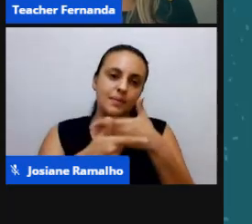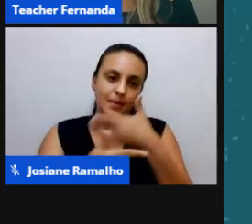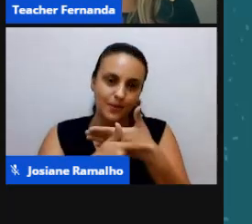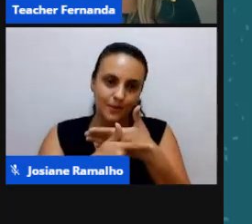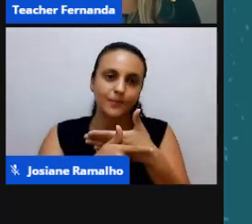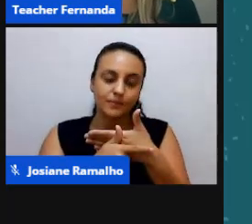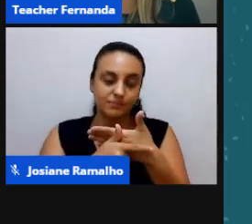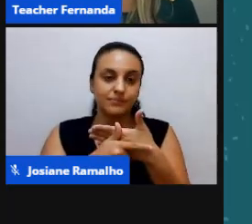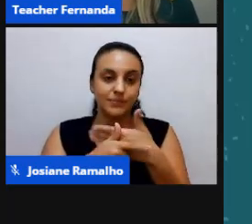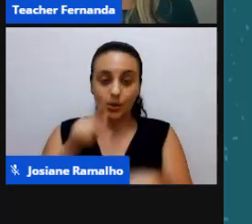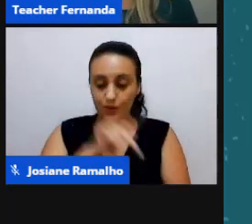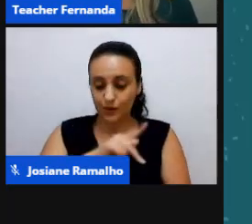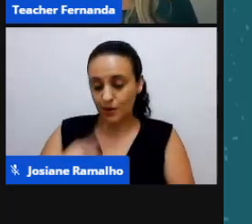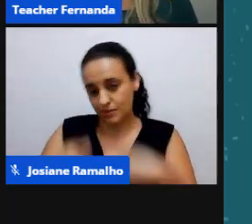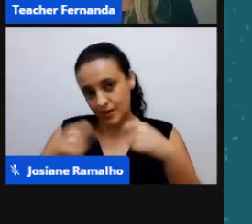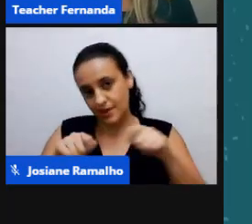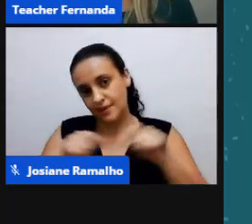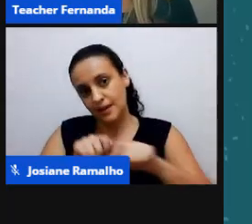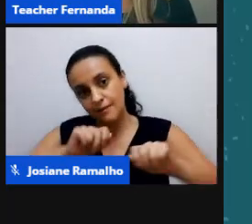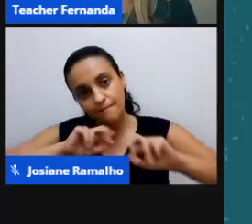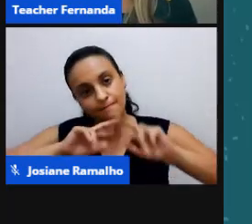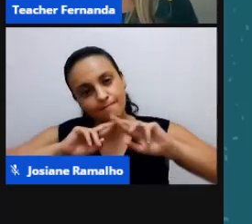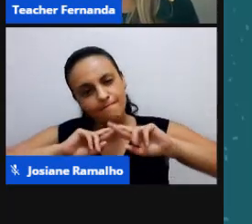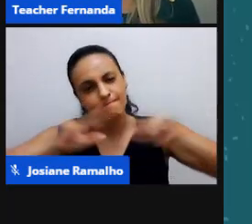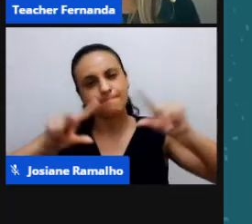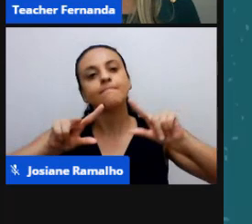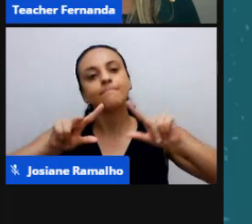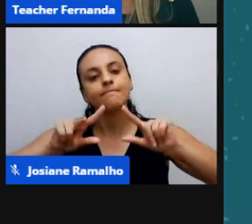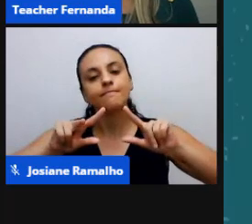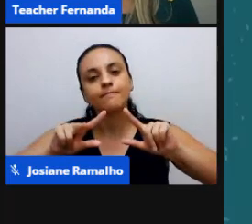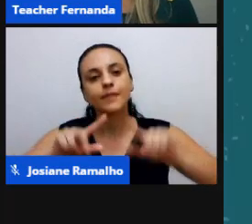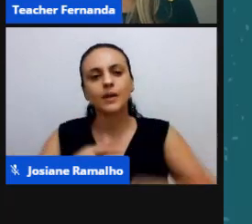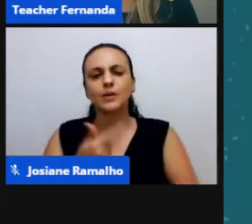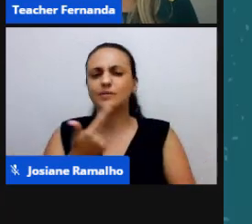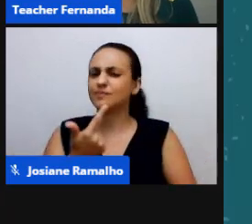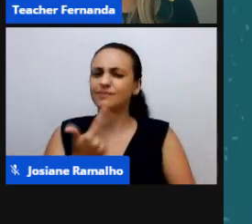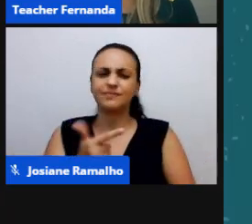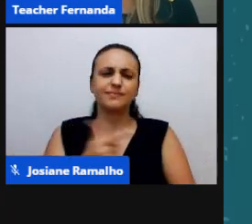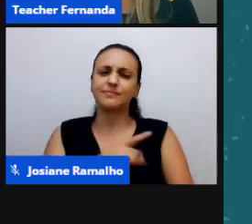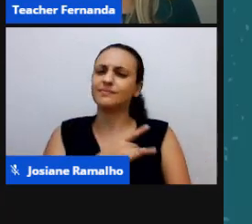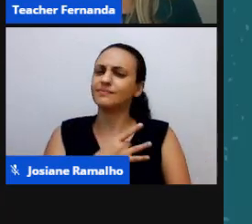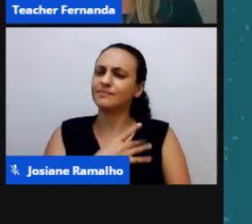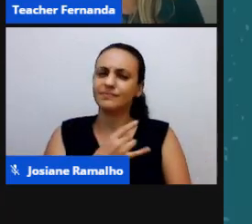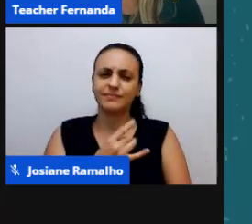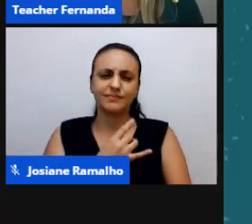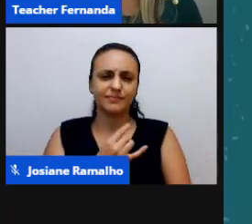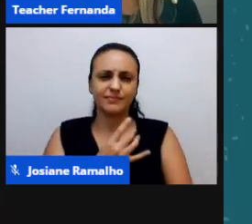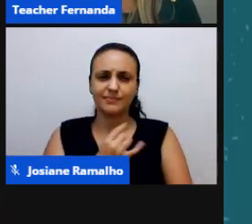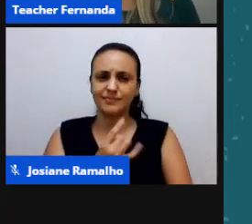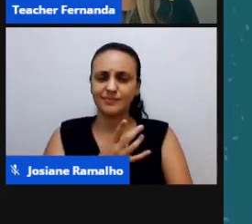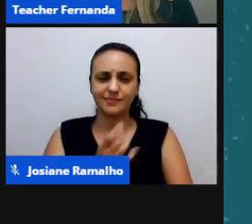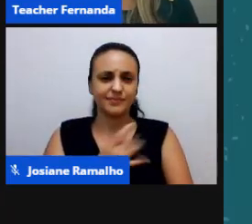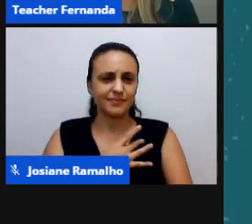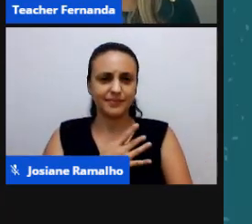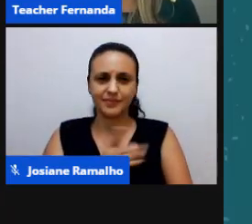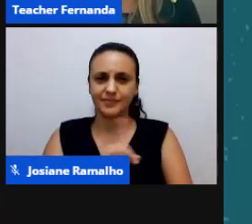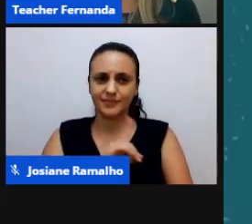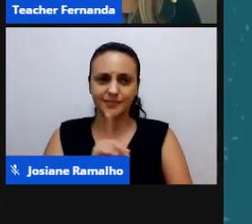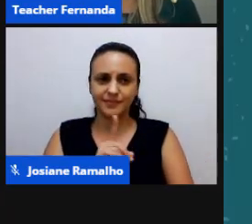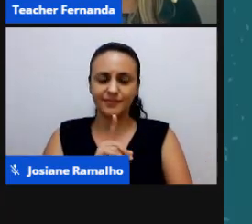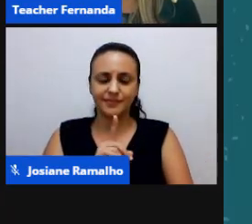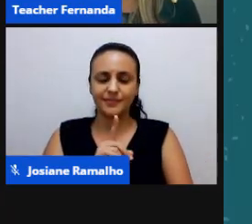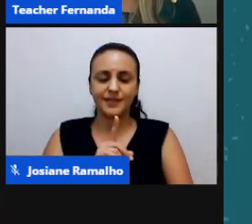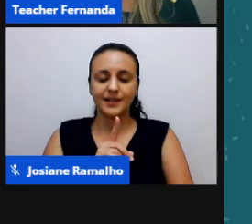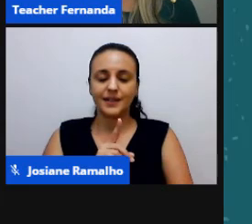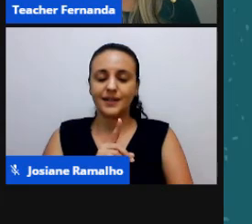fazer a diferença. Então, não tenha medo de correr esses riscos, muitas vezes de se expor ao ridículo, mas eu acho que vale